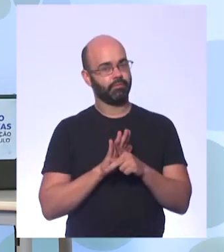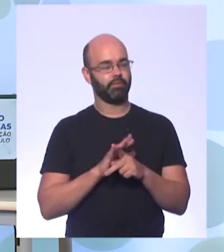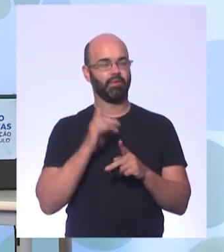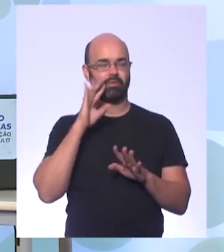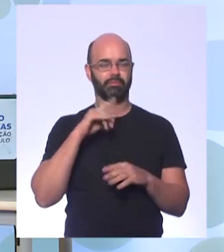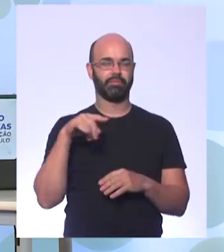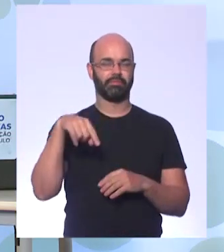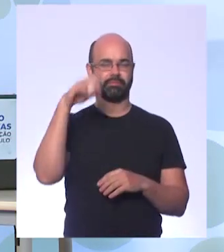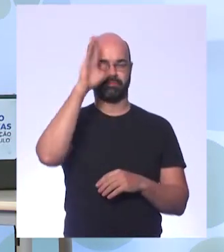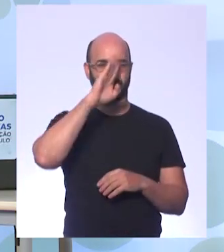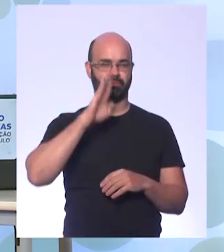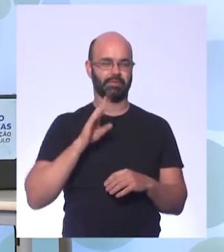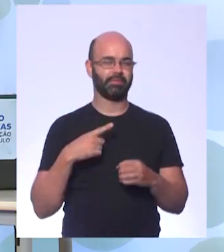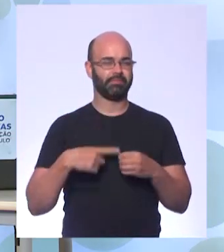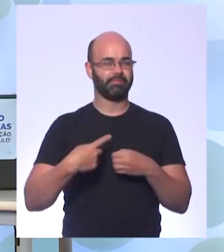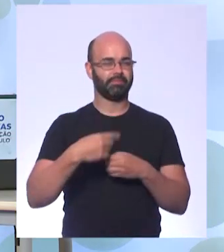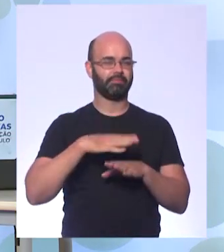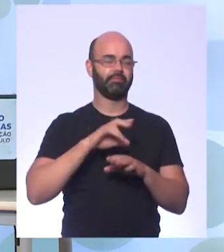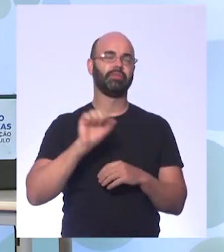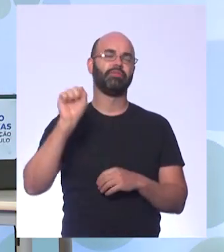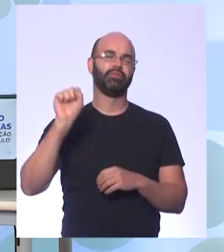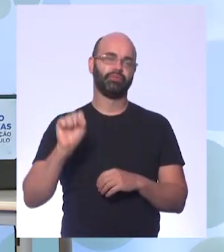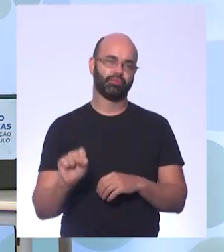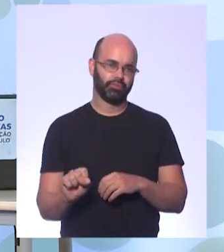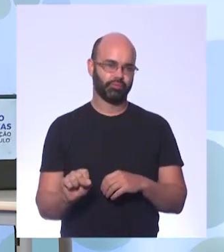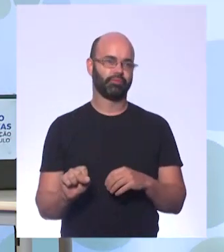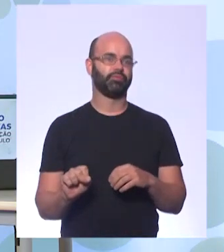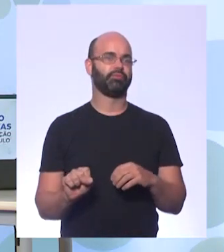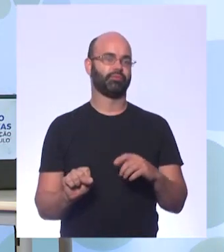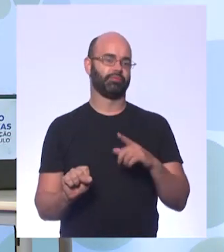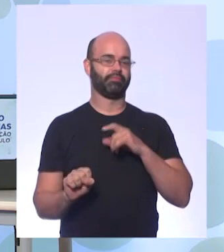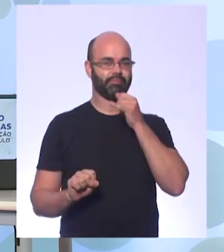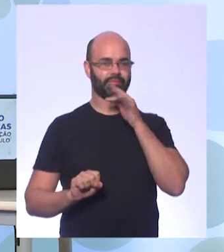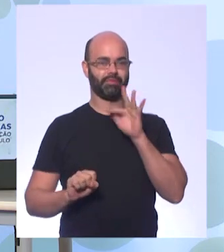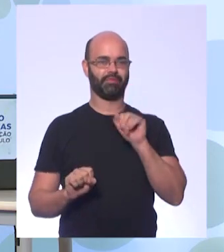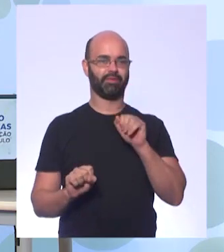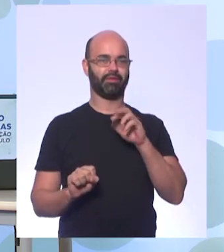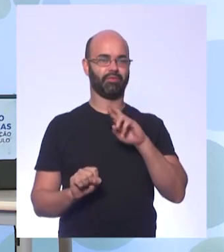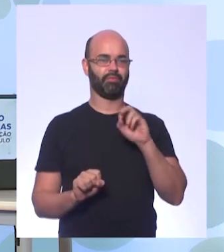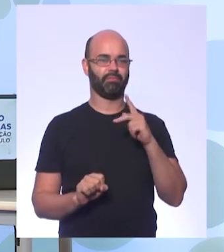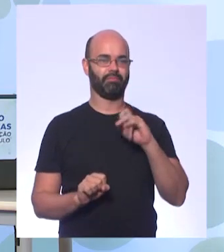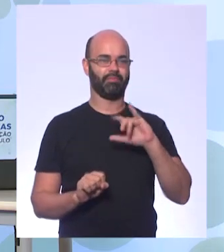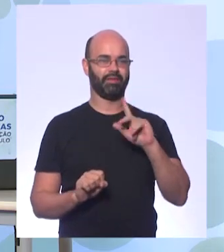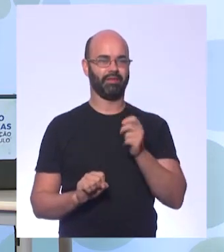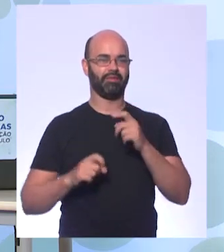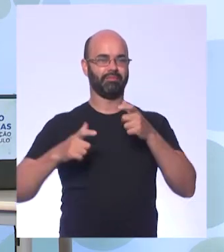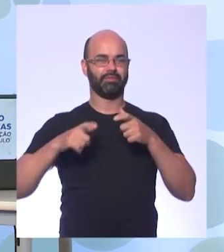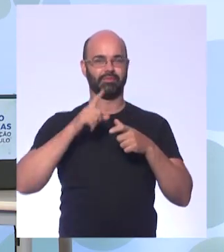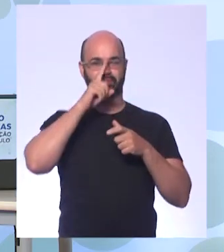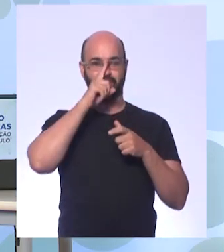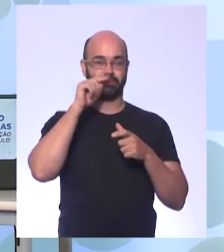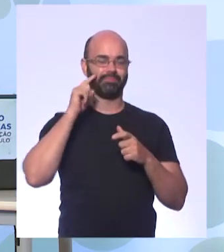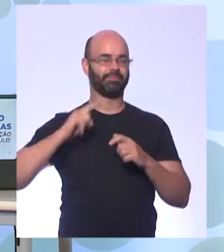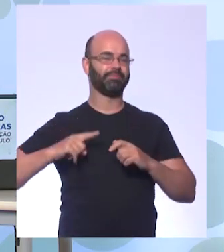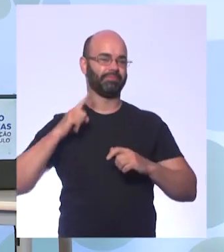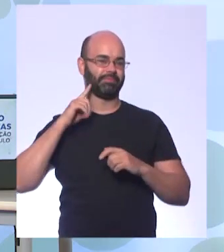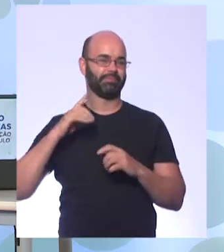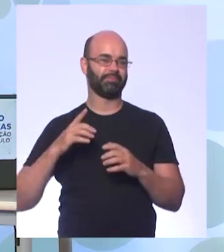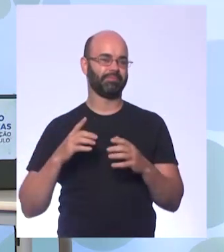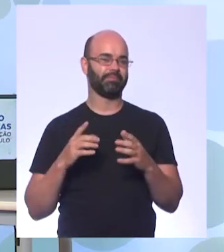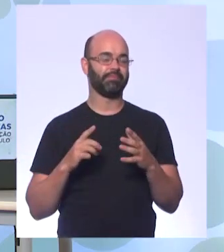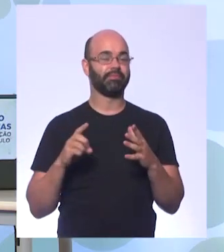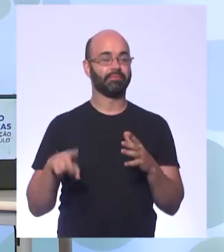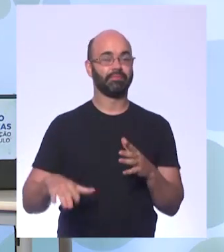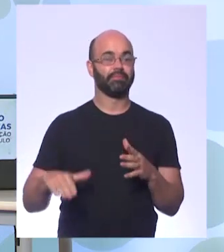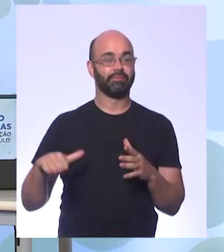do Brasil, está na região sul, né? A revolta da Farroupilha, por exemplo, é um claro exemplo de emancipação, essas coisas todas, que são